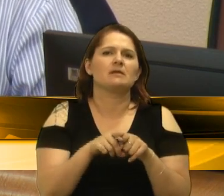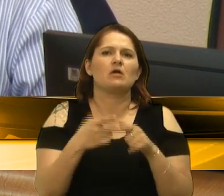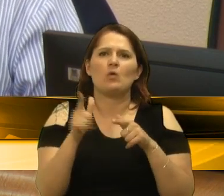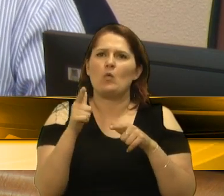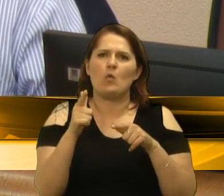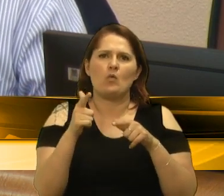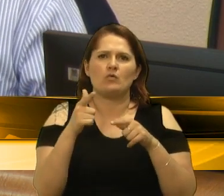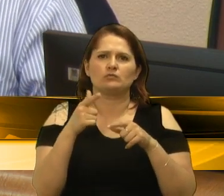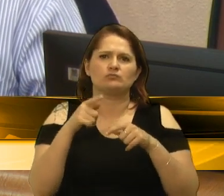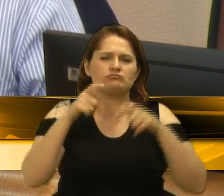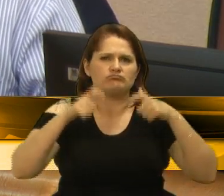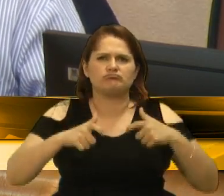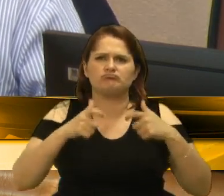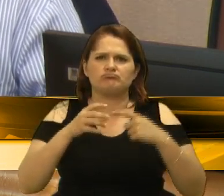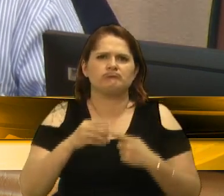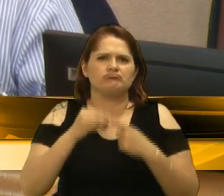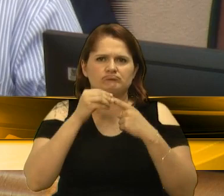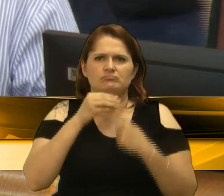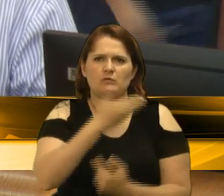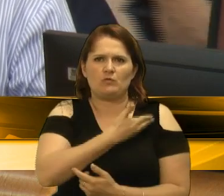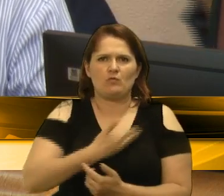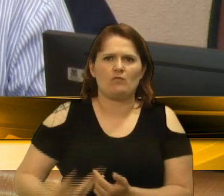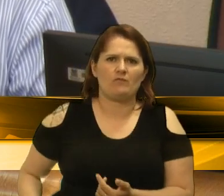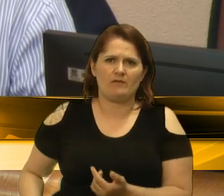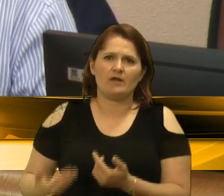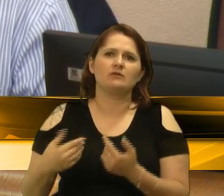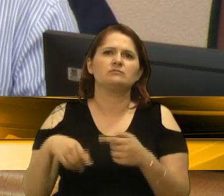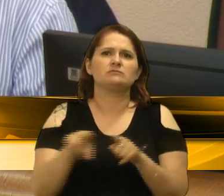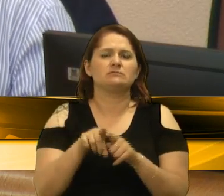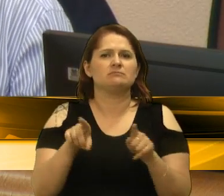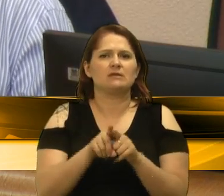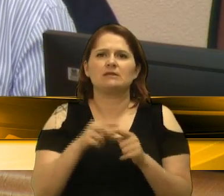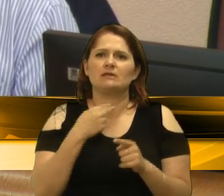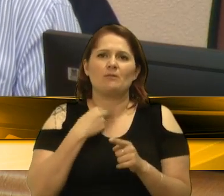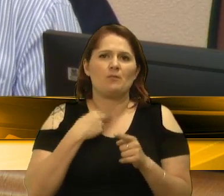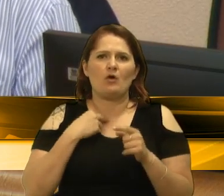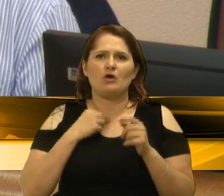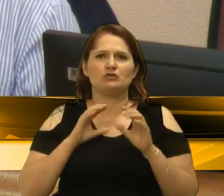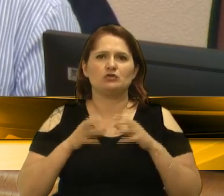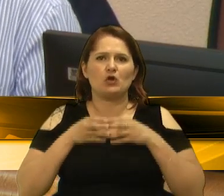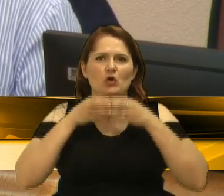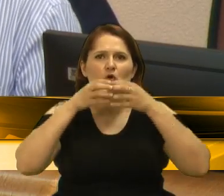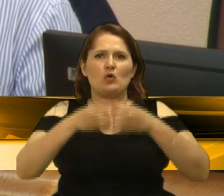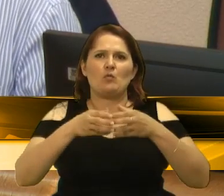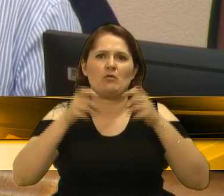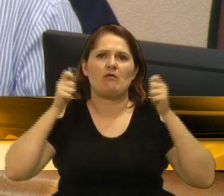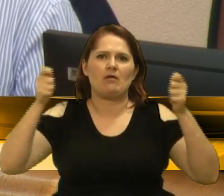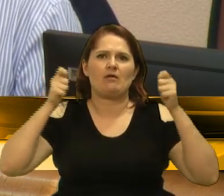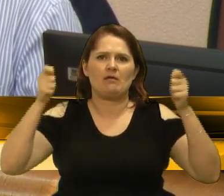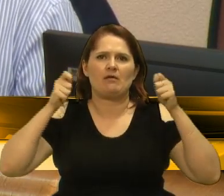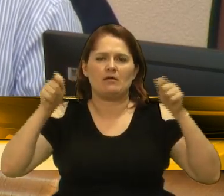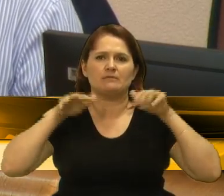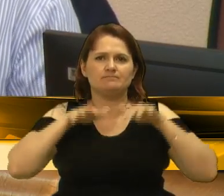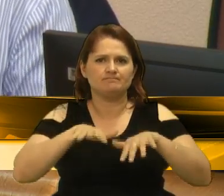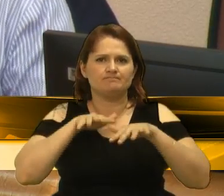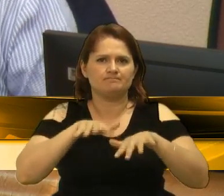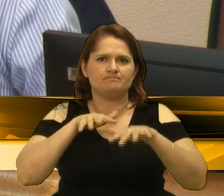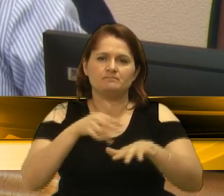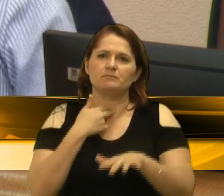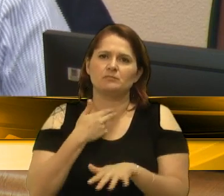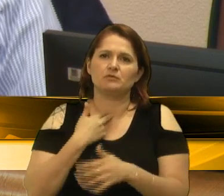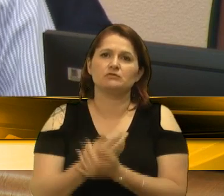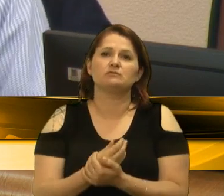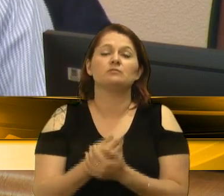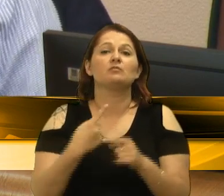adjacentes. Simplesmente inviabiliza a liberdade de reunião e da manifestação. Proibir a utilização de carros, aparelhos e